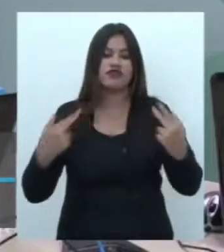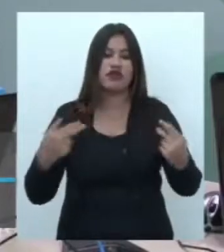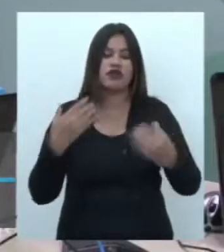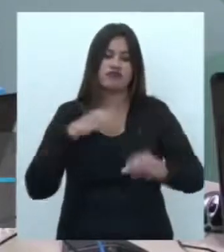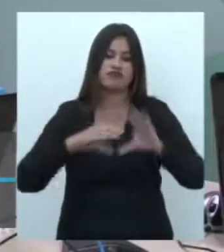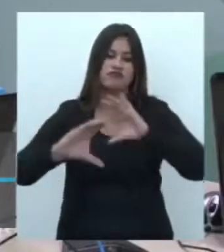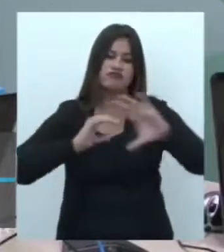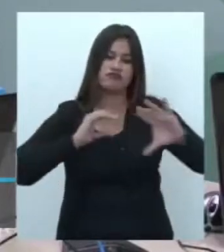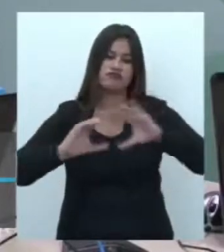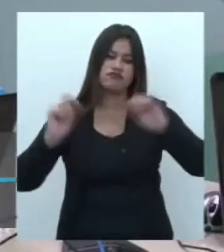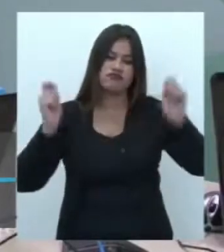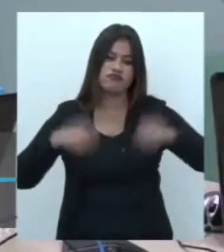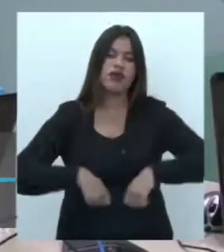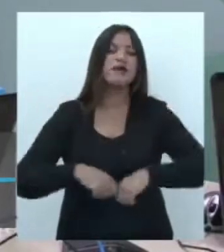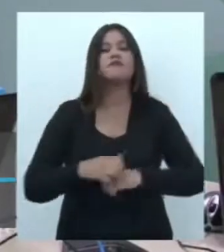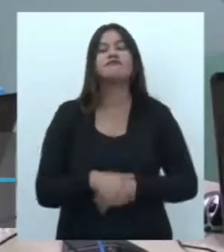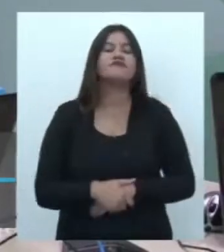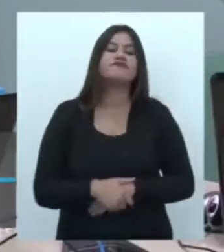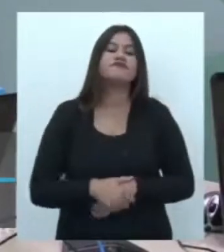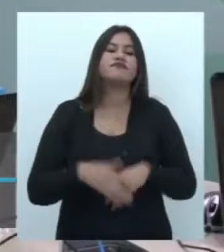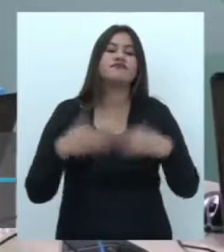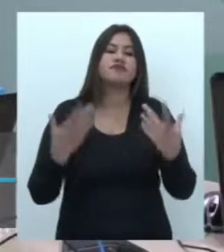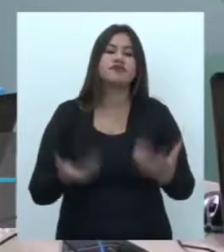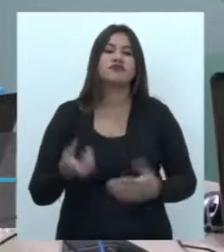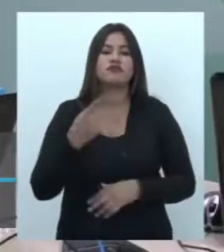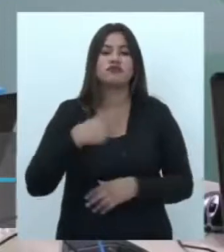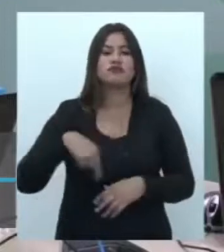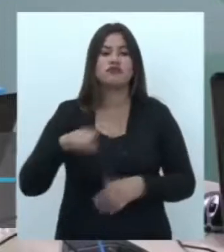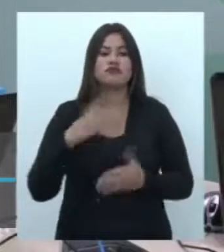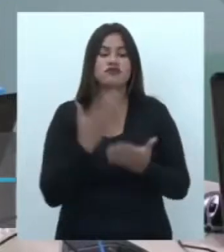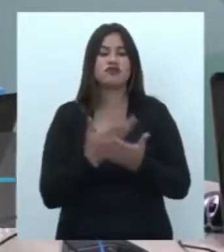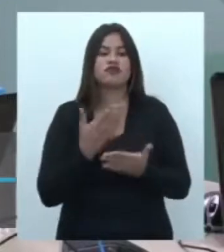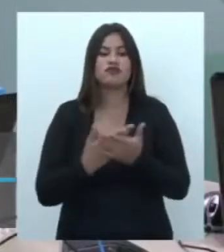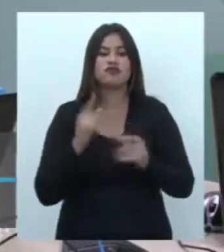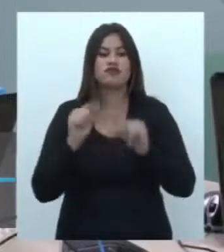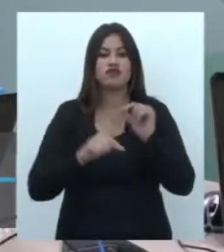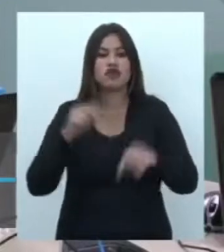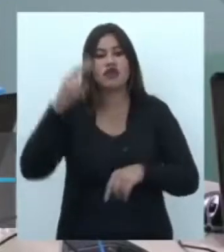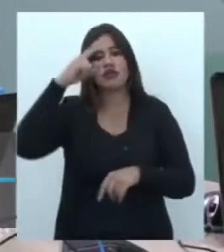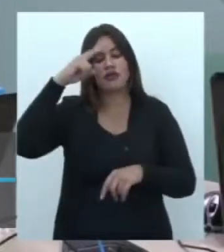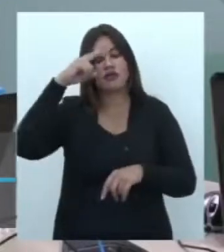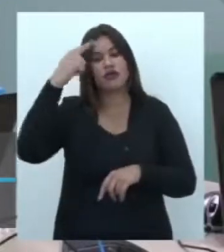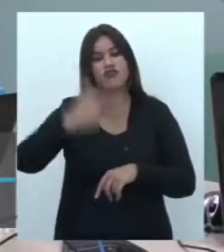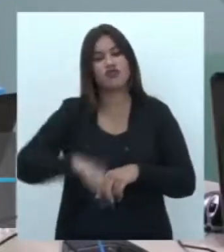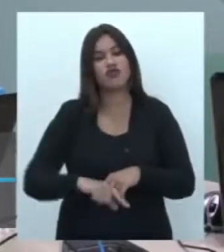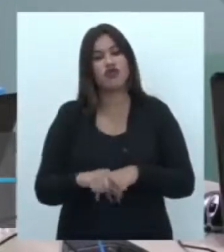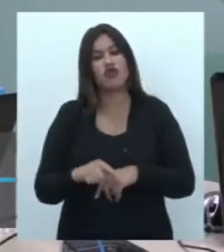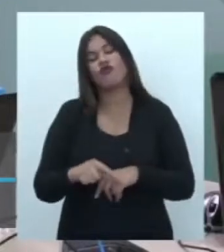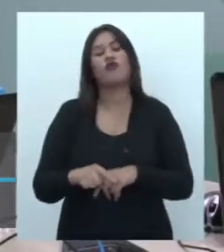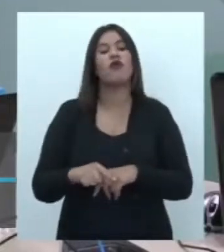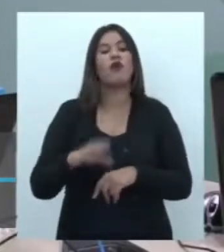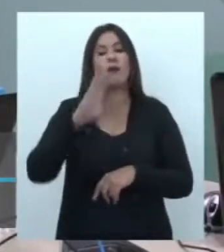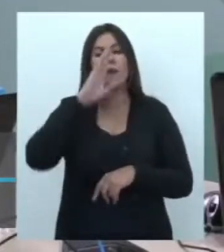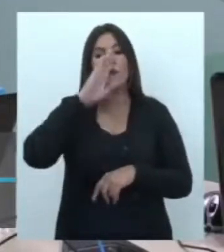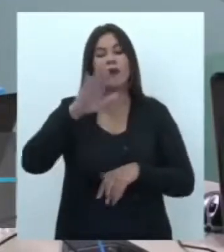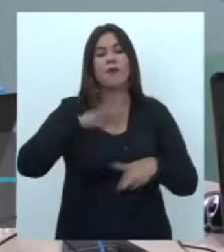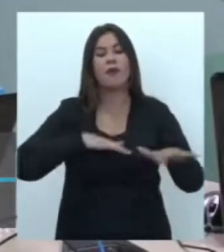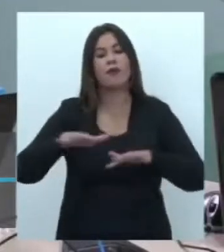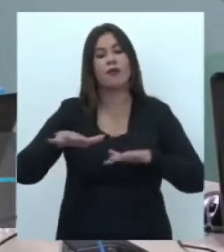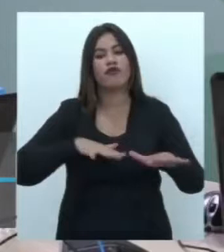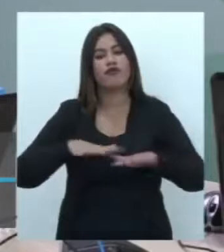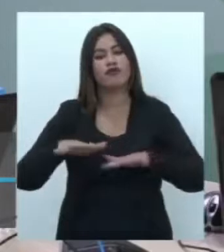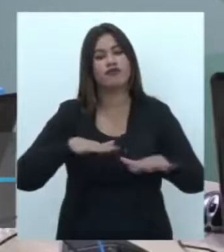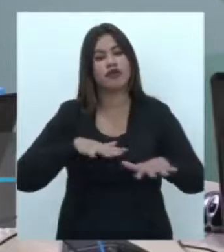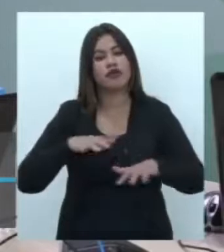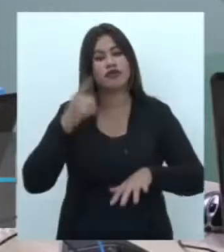tá bom? Então, vamos lá. Nessa aula também, a gente vai relembrar com vocês, né, quais foram os principais movimentos,